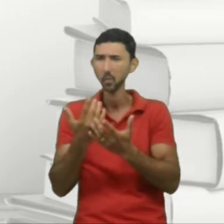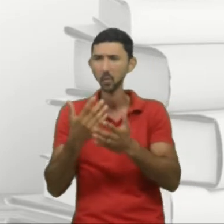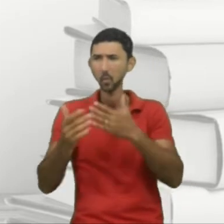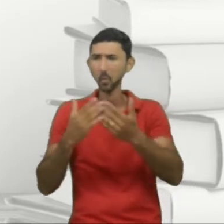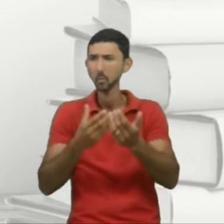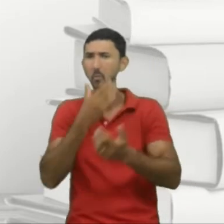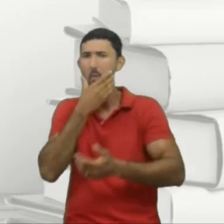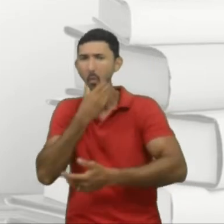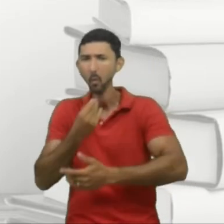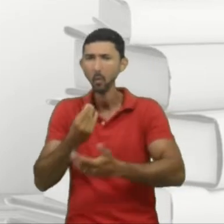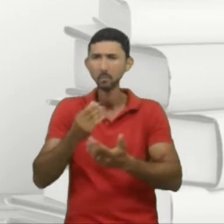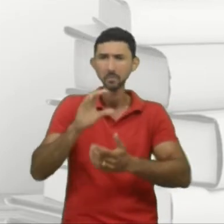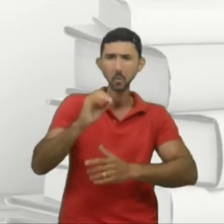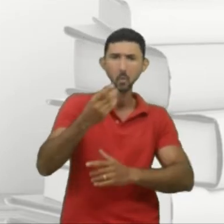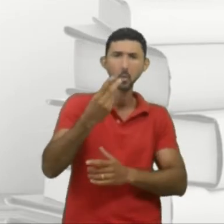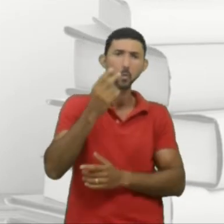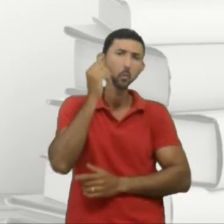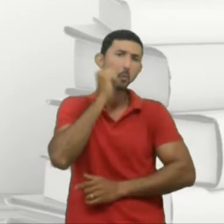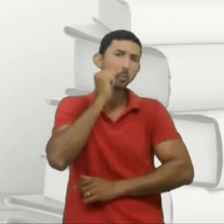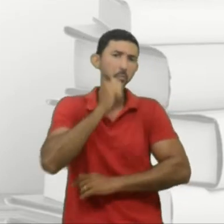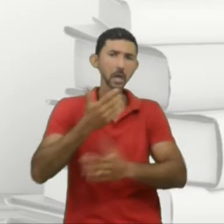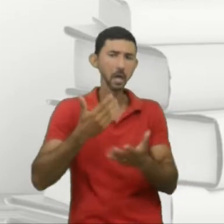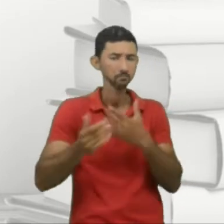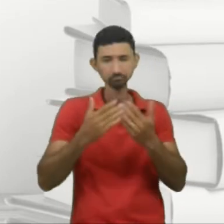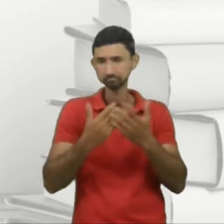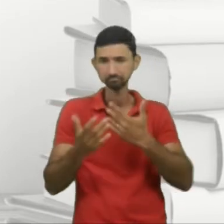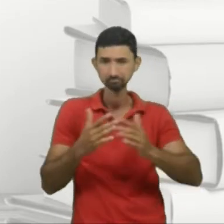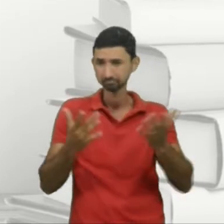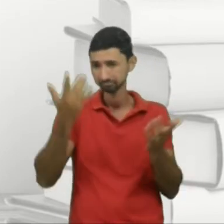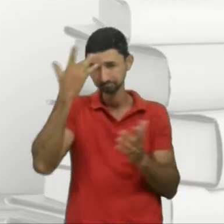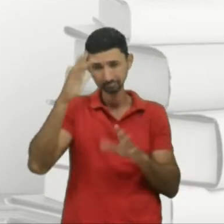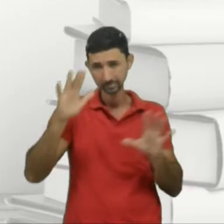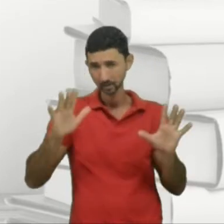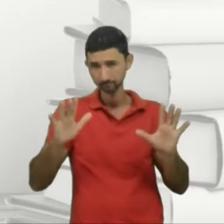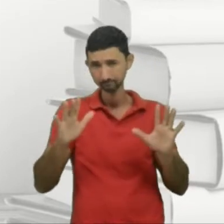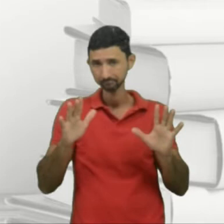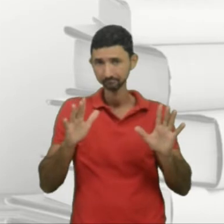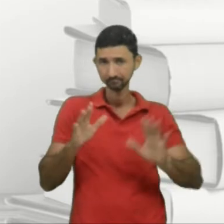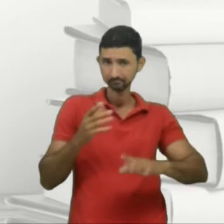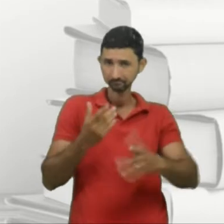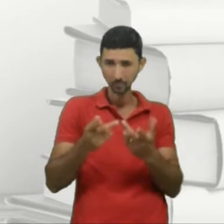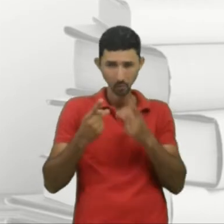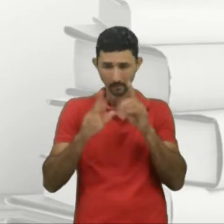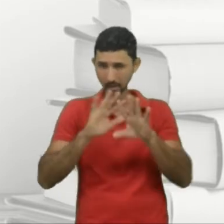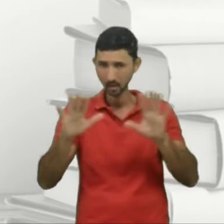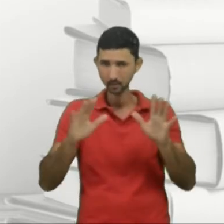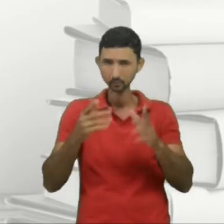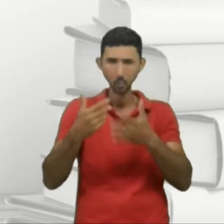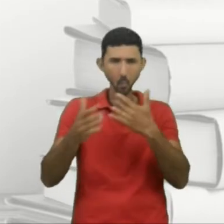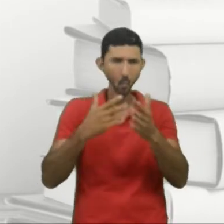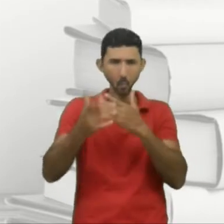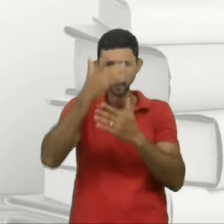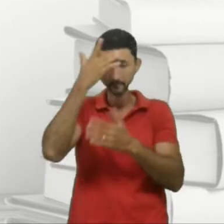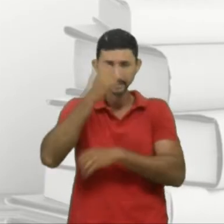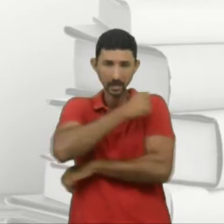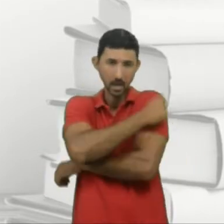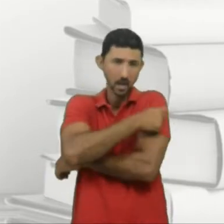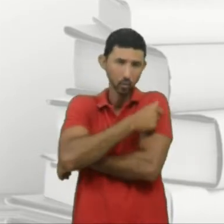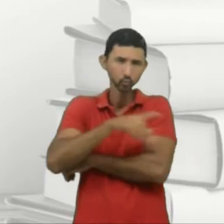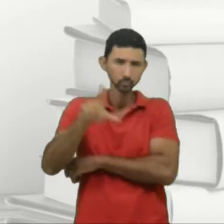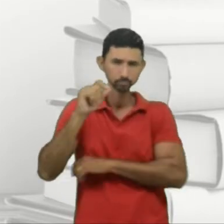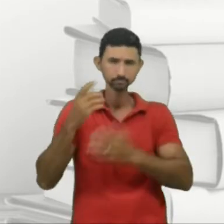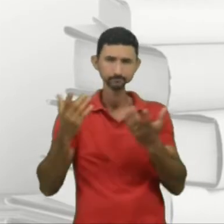do sexo feminino, alguém do sexo masculino, ou tal gênero, enfim, não falei isso daí. Então, nós